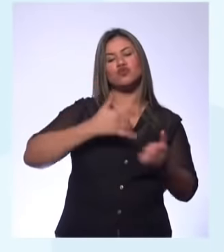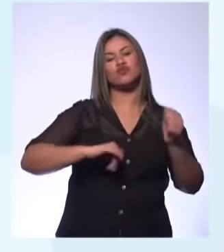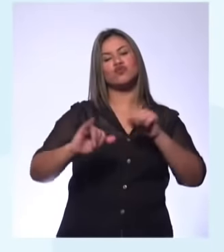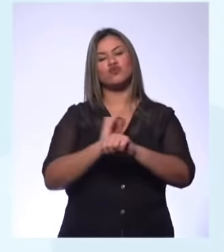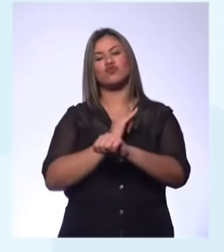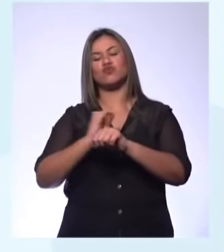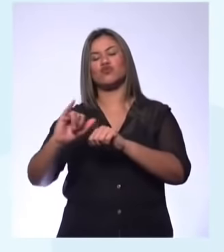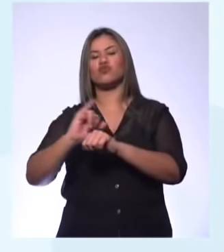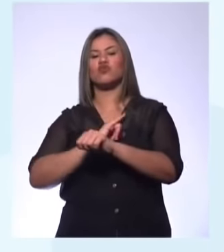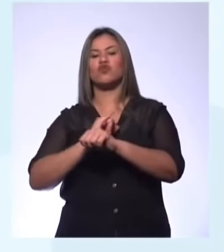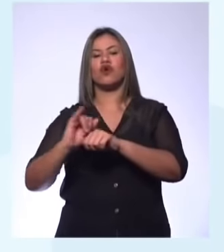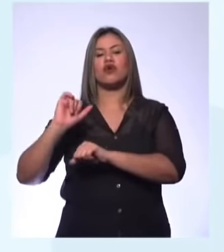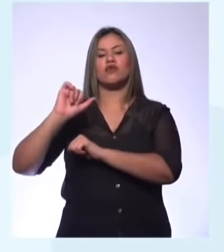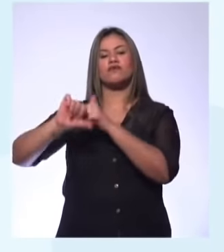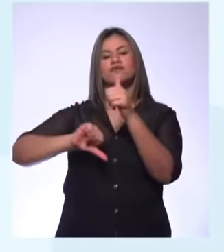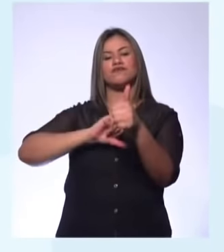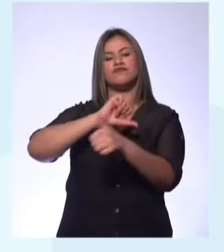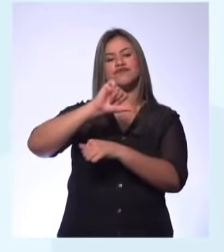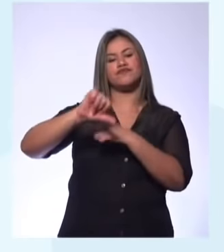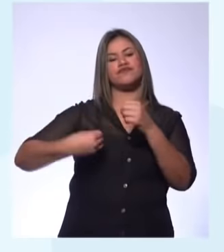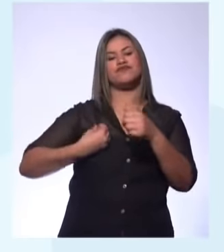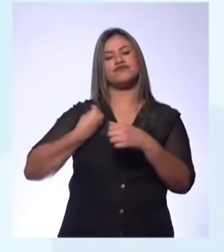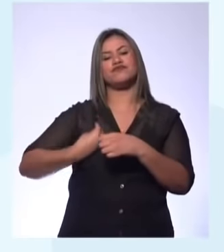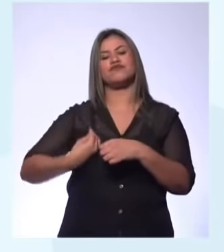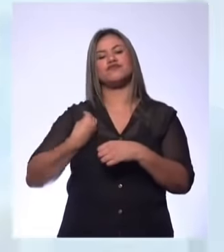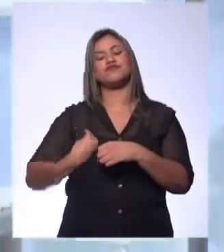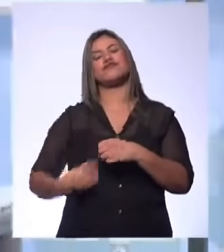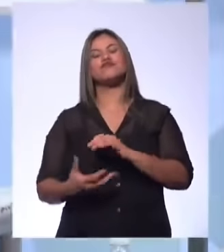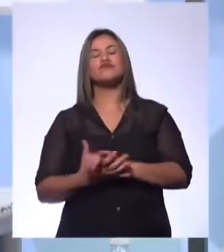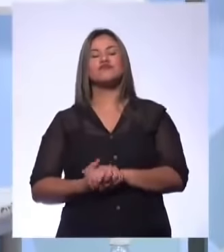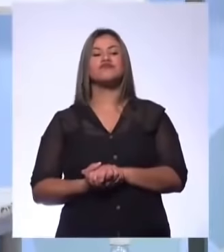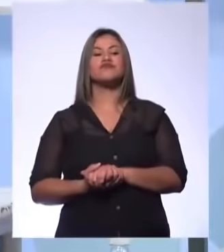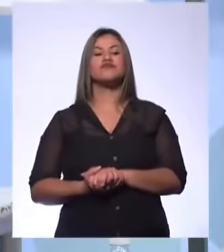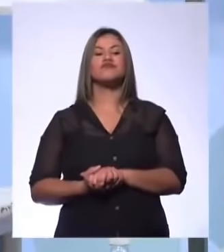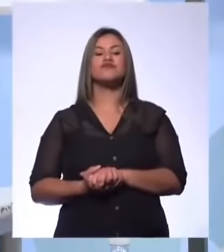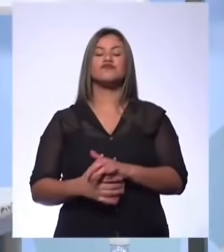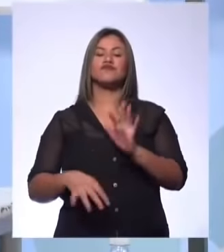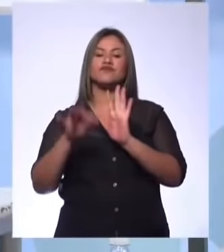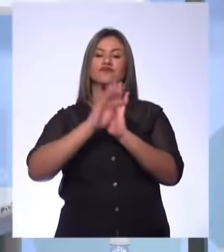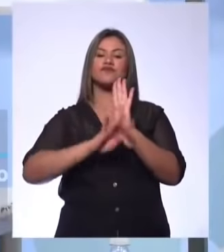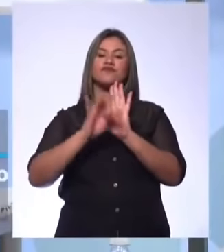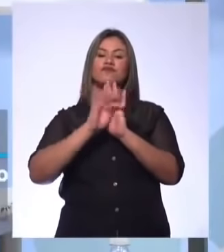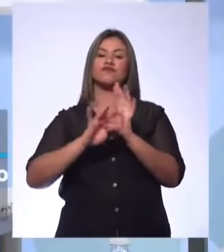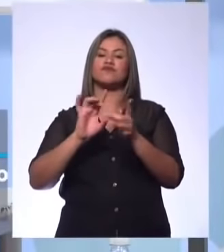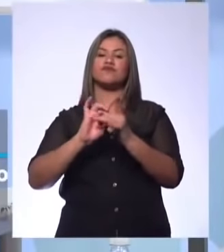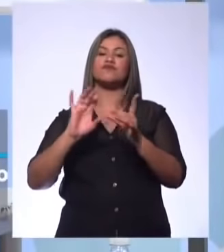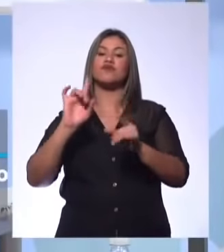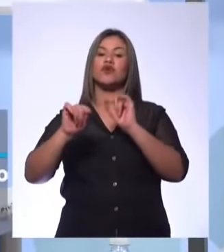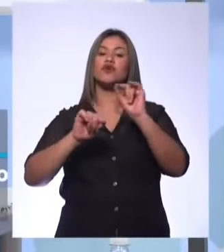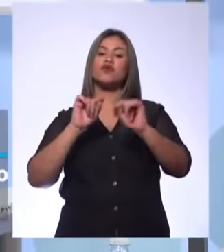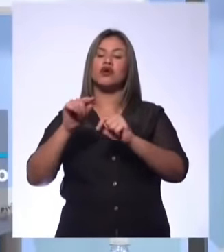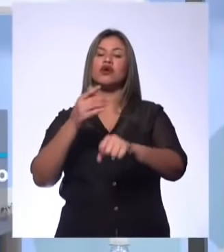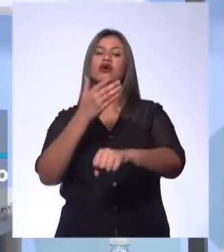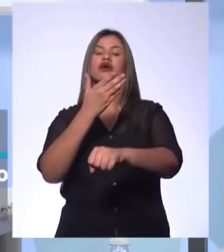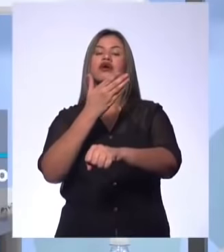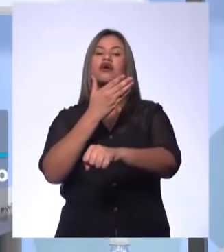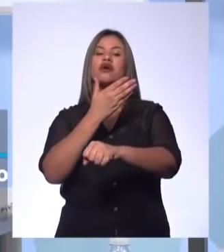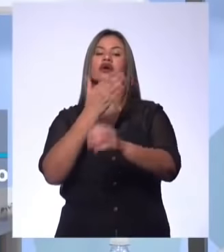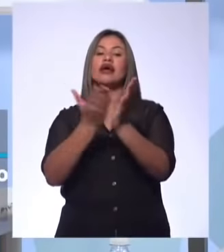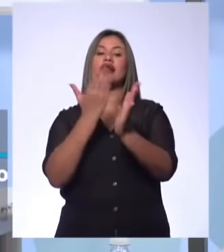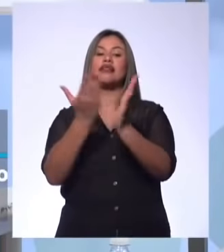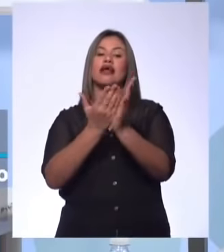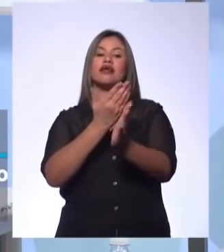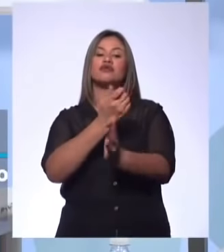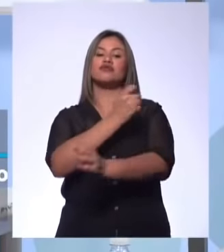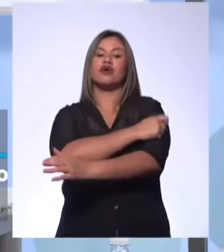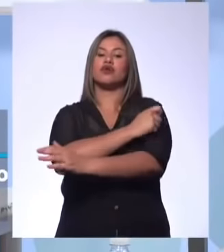os modos de se viver. E este texto ele está disponível no caderno do aluno, São Paulo Faz Escola,